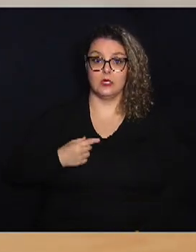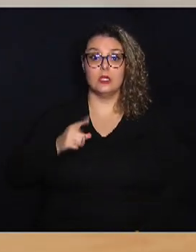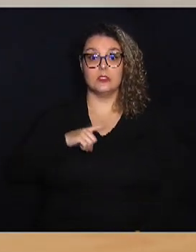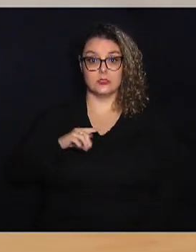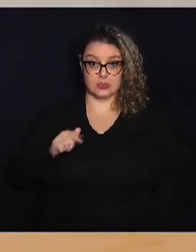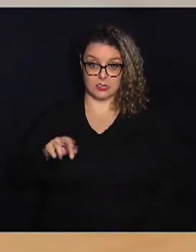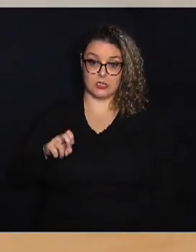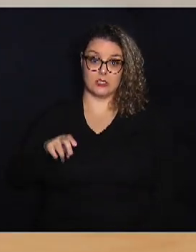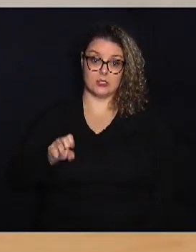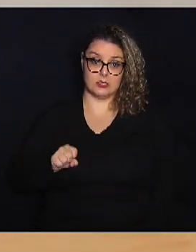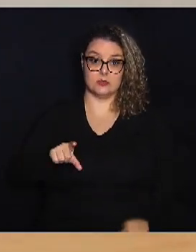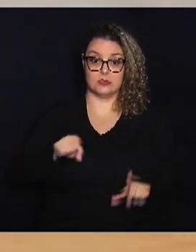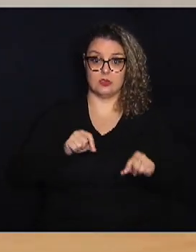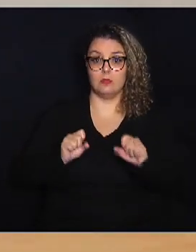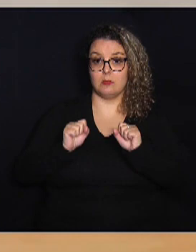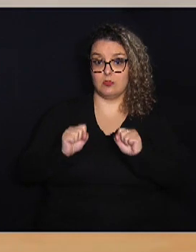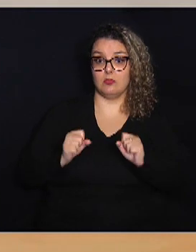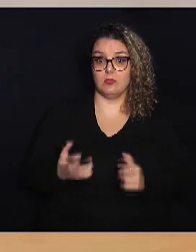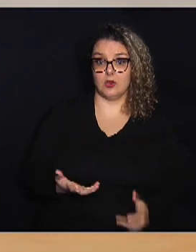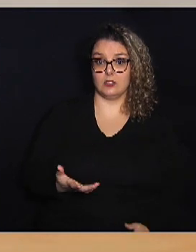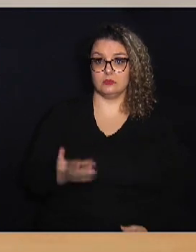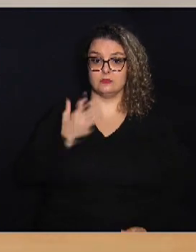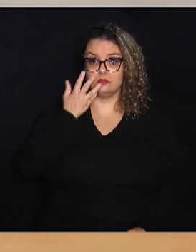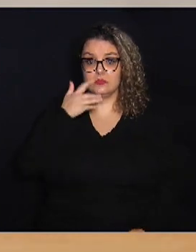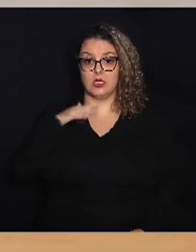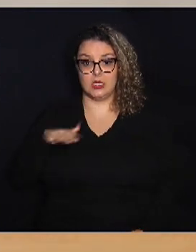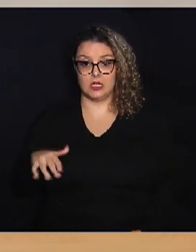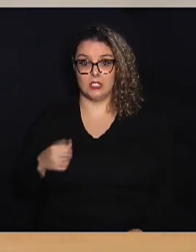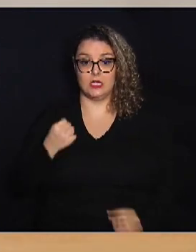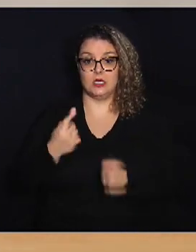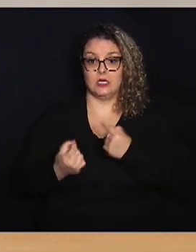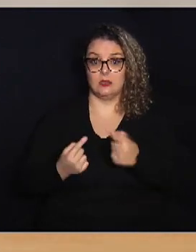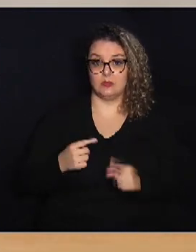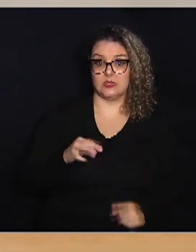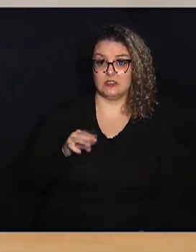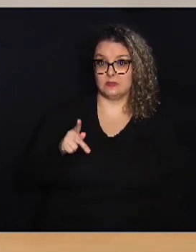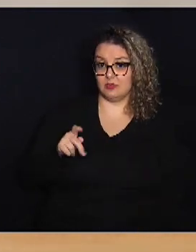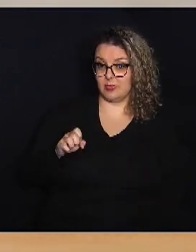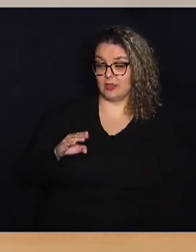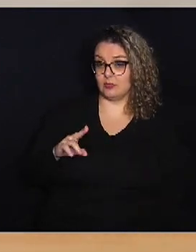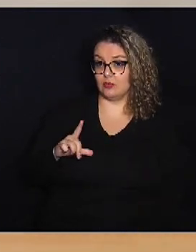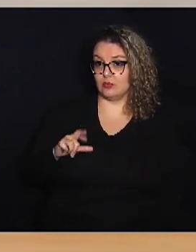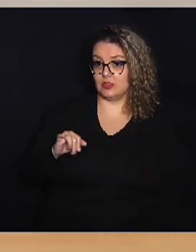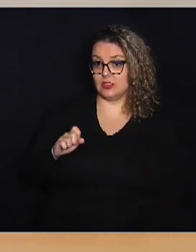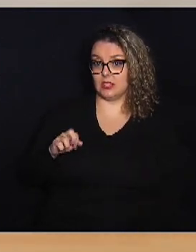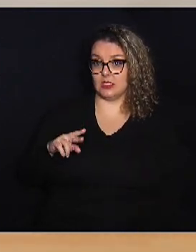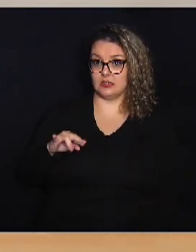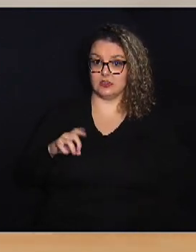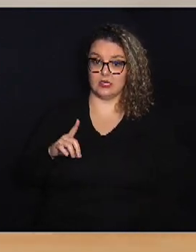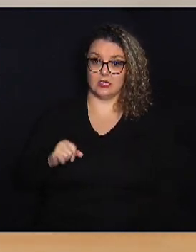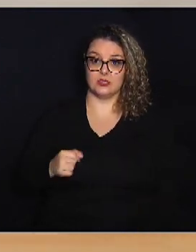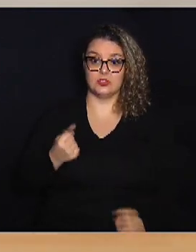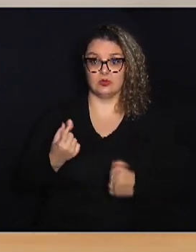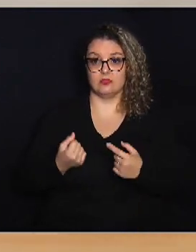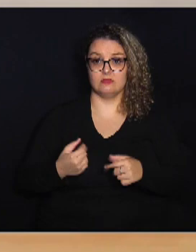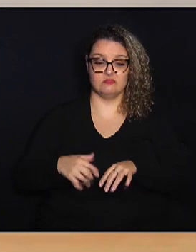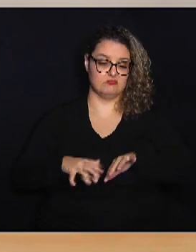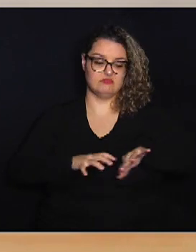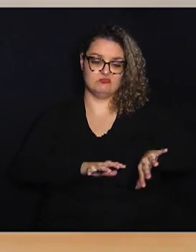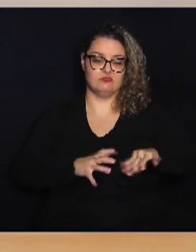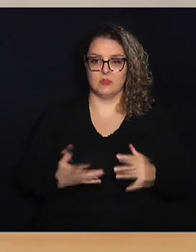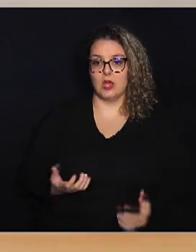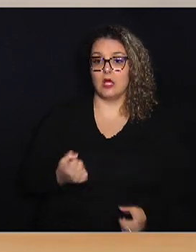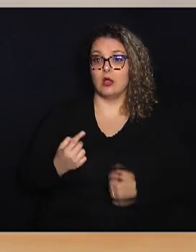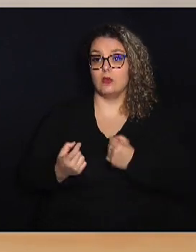de seletividade, que pode ser uma criança que tem algumas peculiaridades, umas que já excluíram alguns grupos